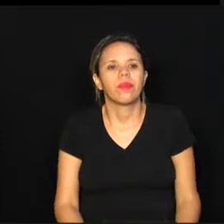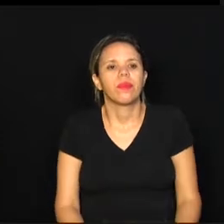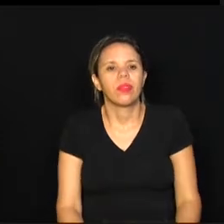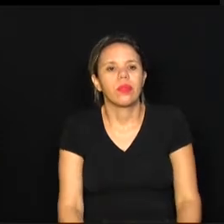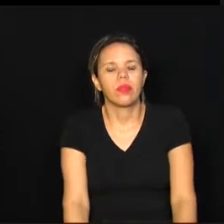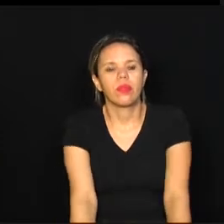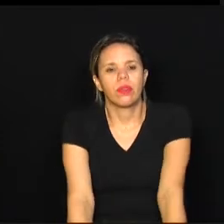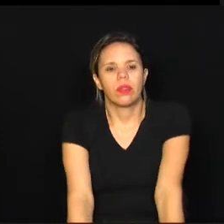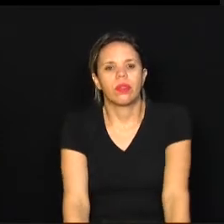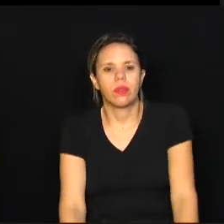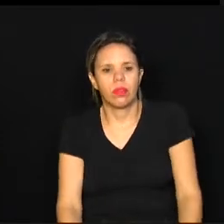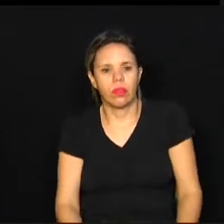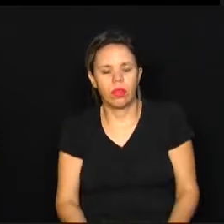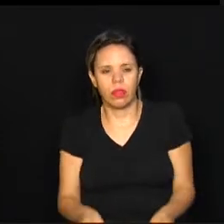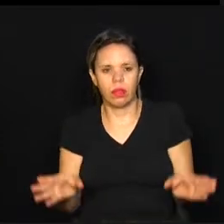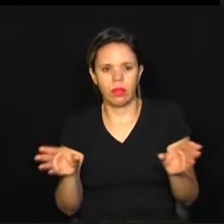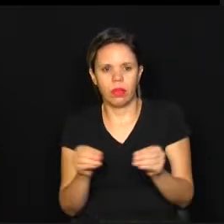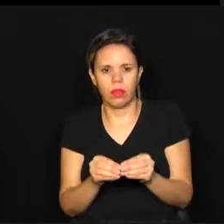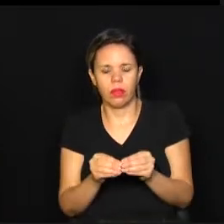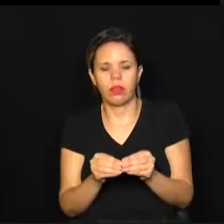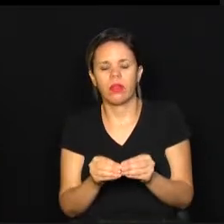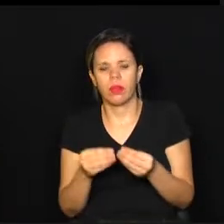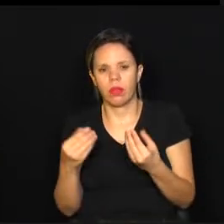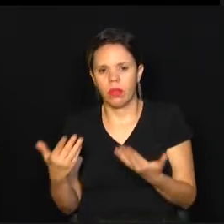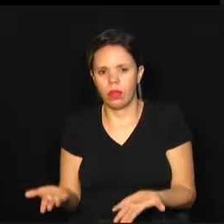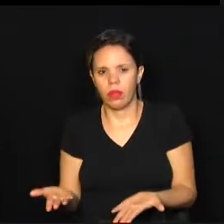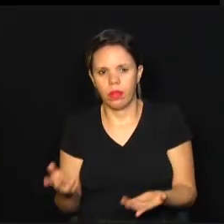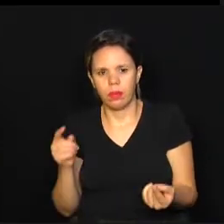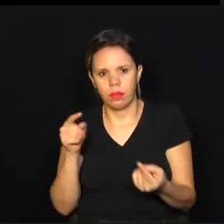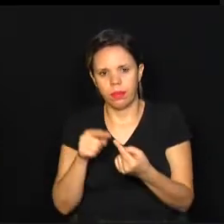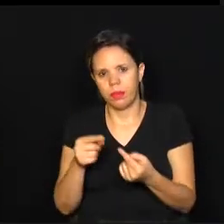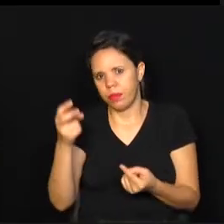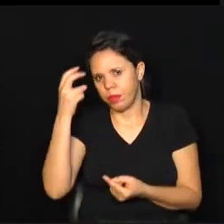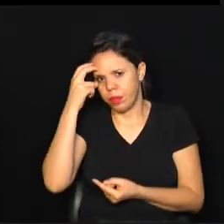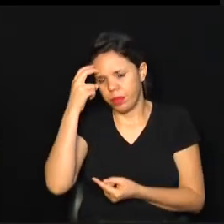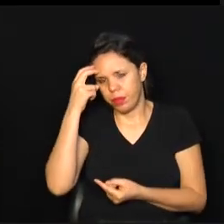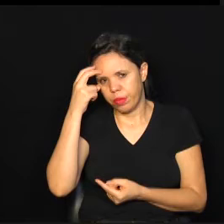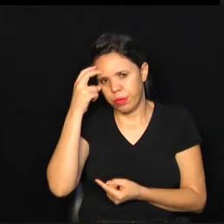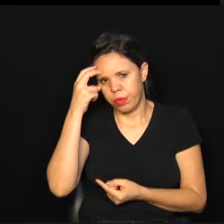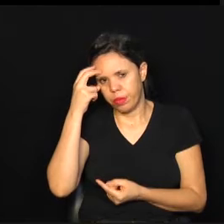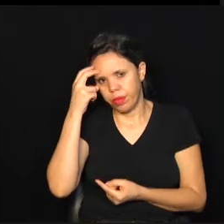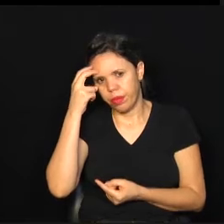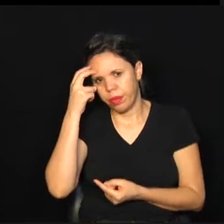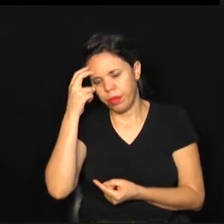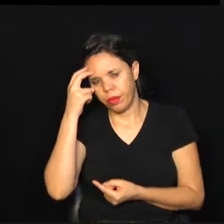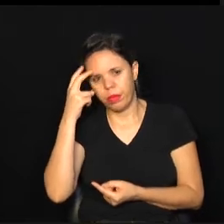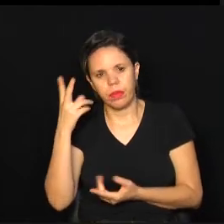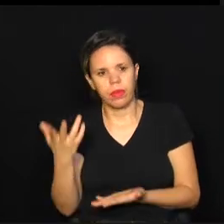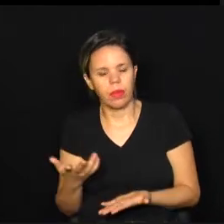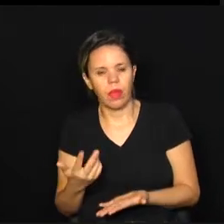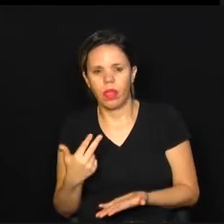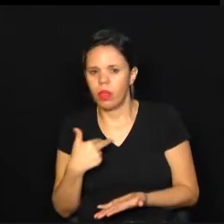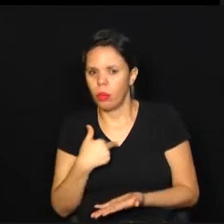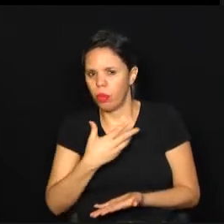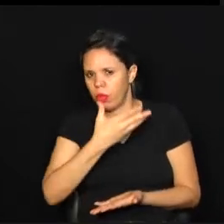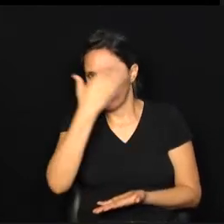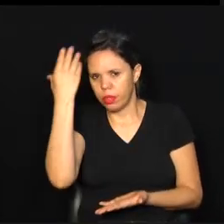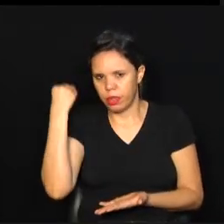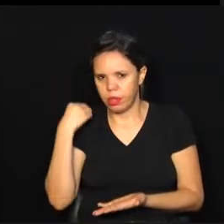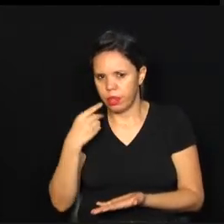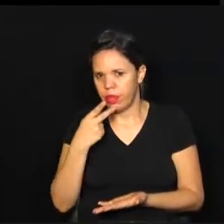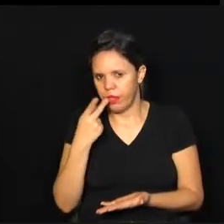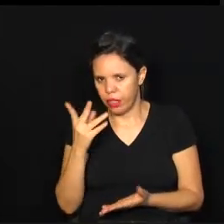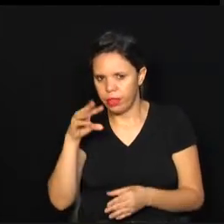E, por fim, para a gente concluir, o sentido de cultura, de memória, de identidade, que a gente não pode deixar fora